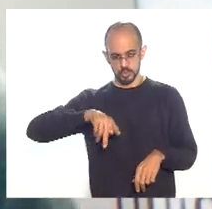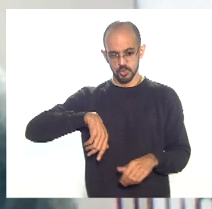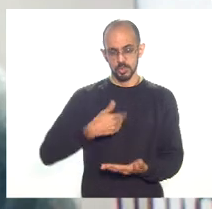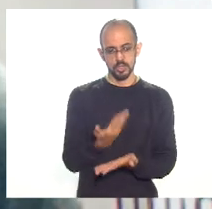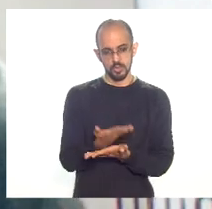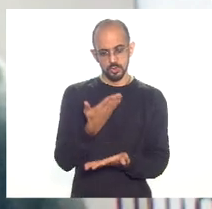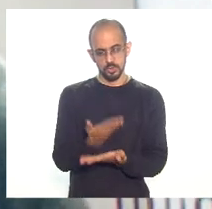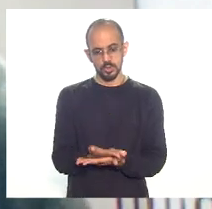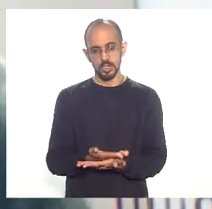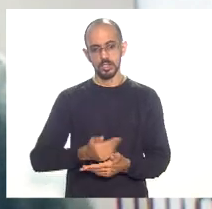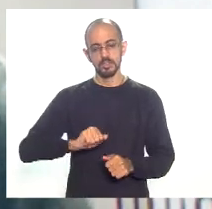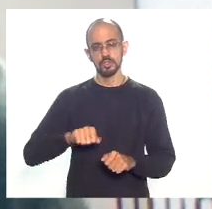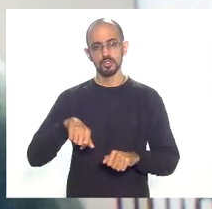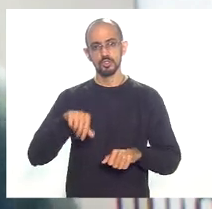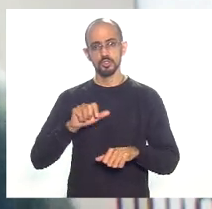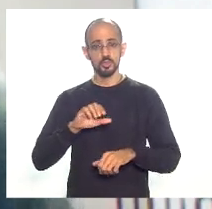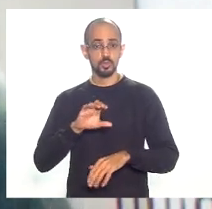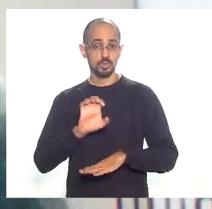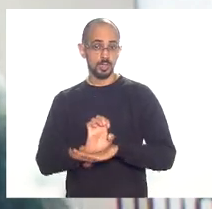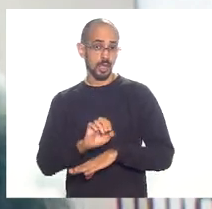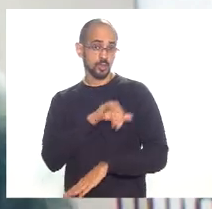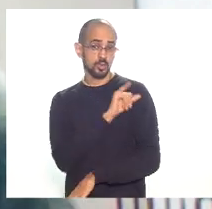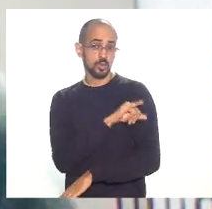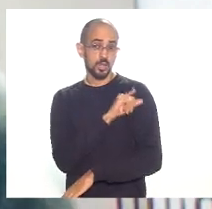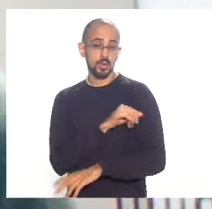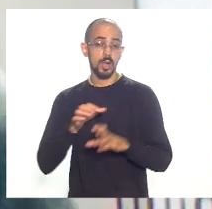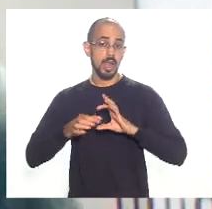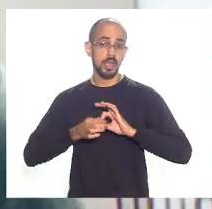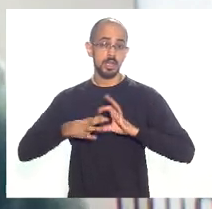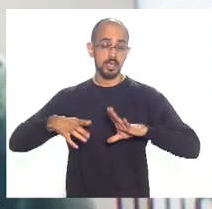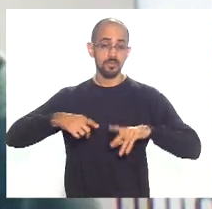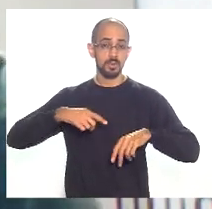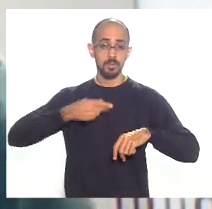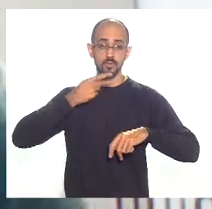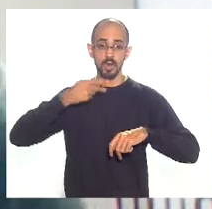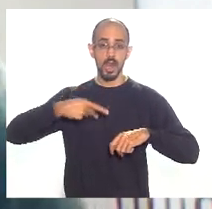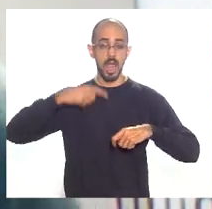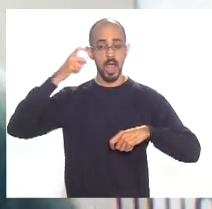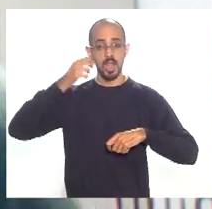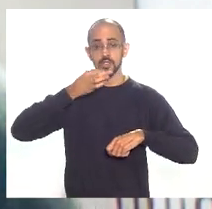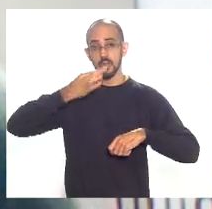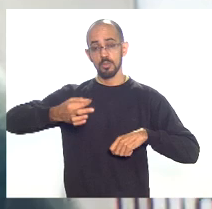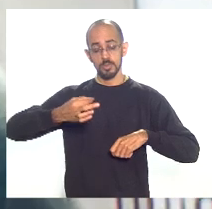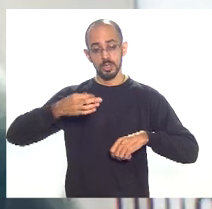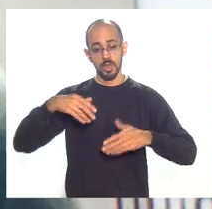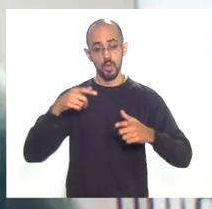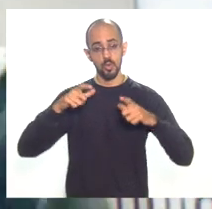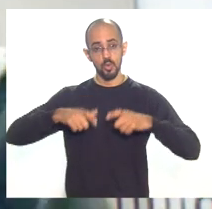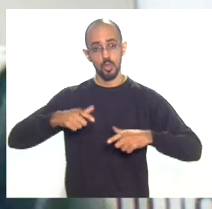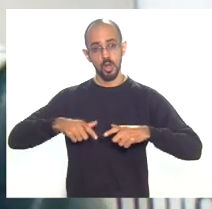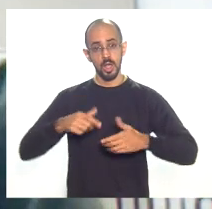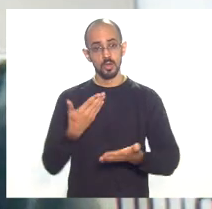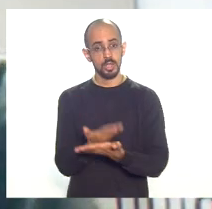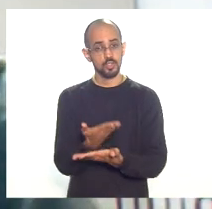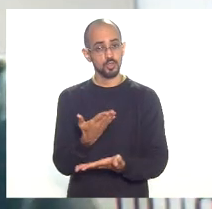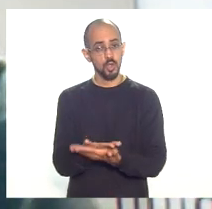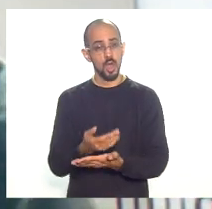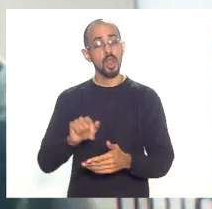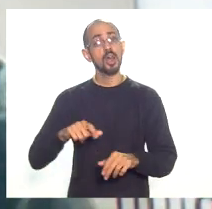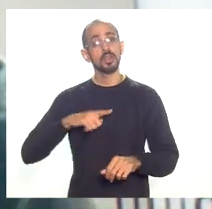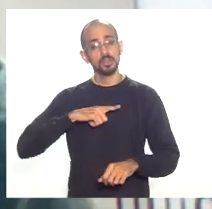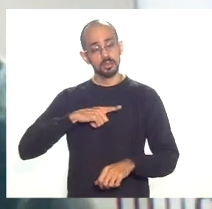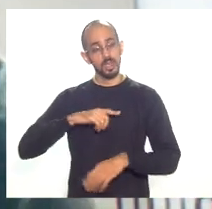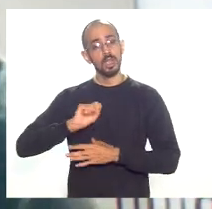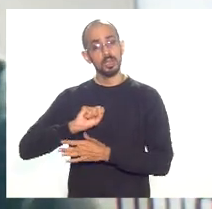das escolas sediadas no estado do Rio de Janeiro são livres para expressarem seus pensamentos e opiniões no ambiente escolar sendo assegurado ao mesmo tempo